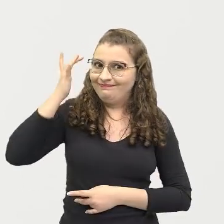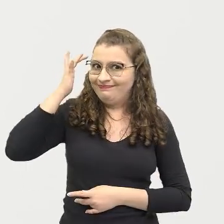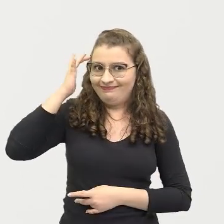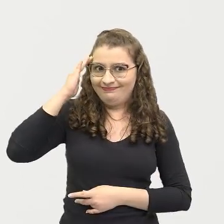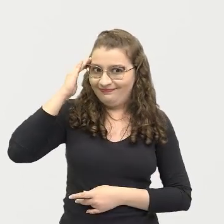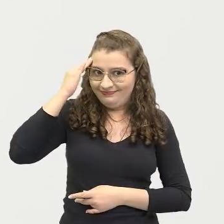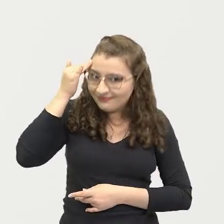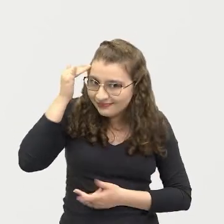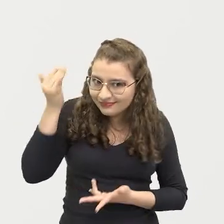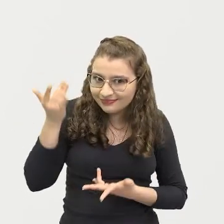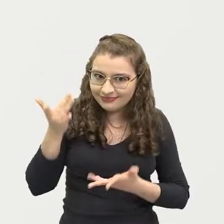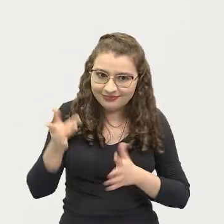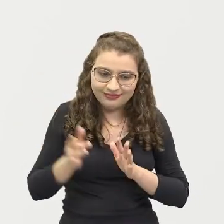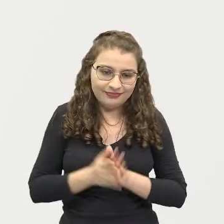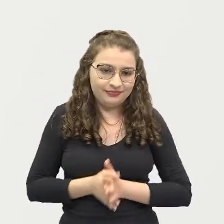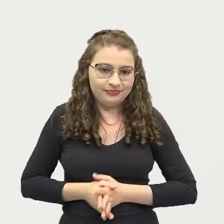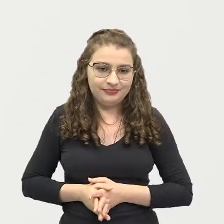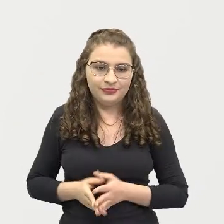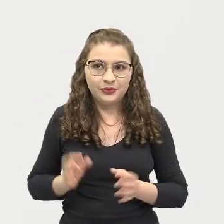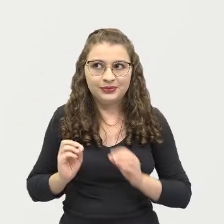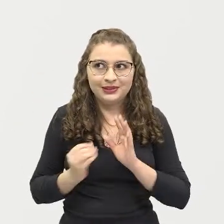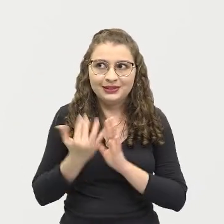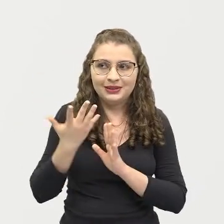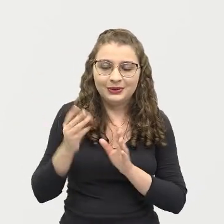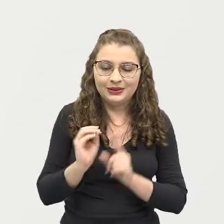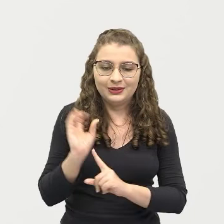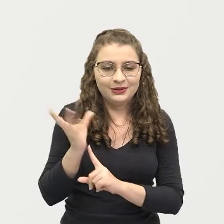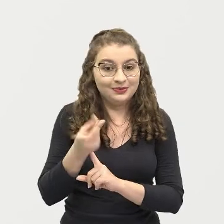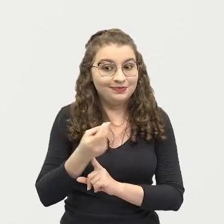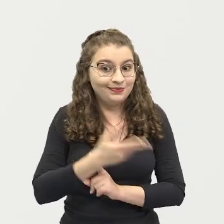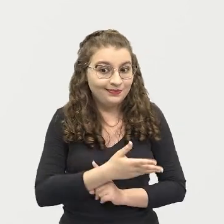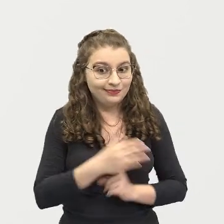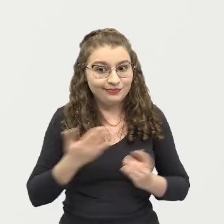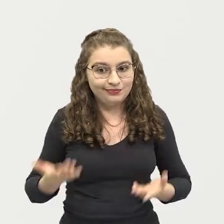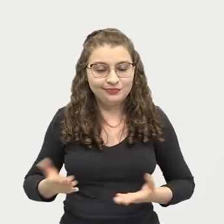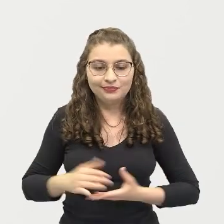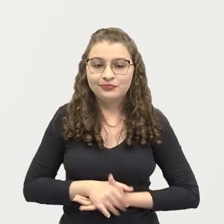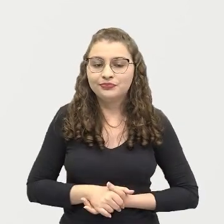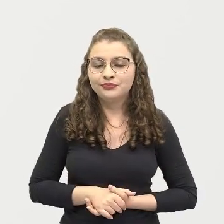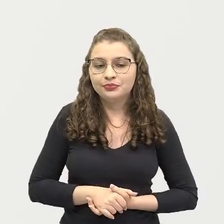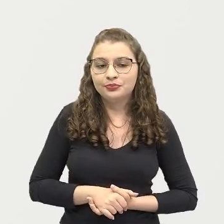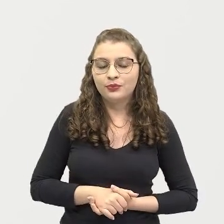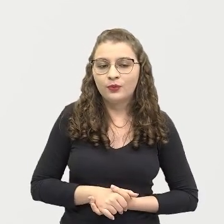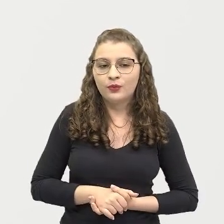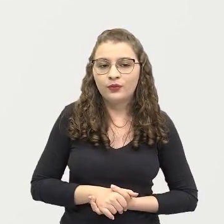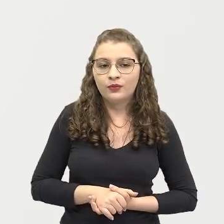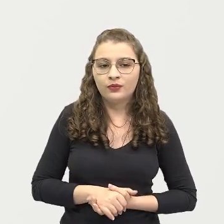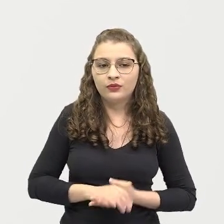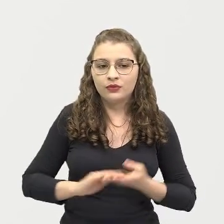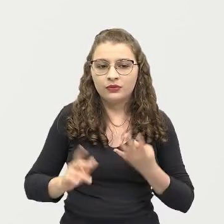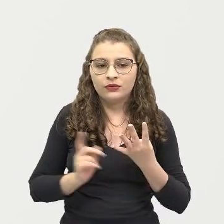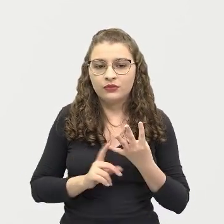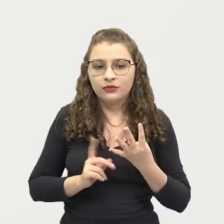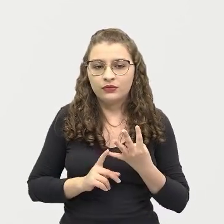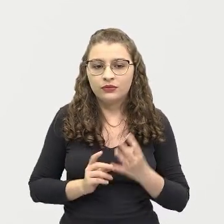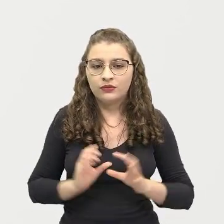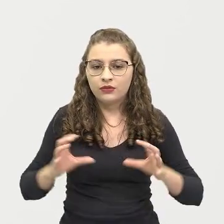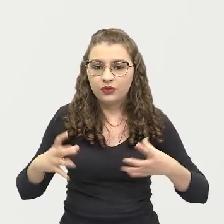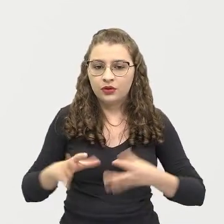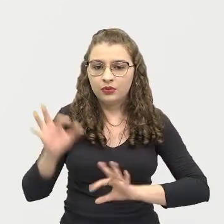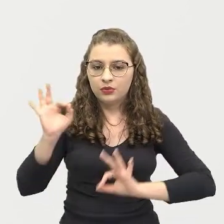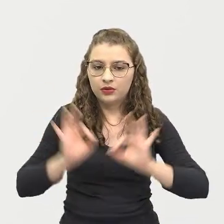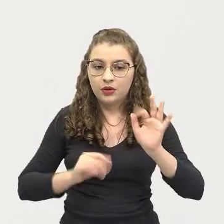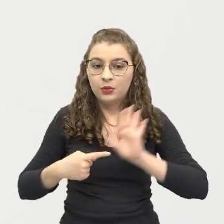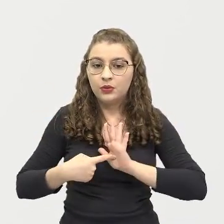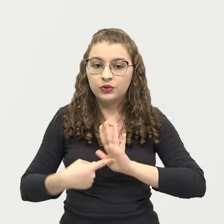também os críticos não entenderam essa Semana da Arte Moderna. O que mais que nós podemos falar aqui? Os modernistas apresentavam